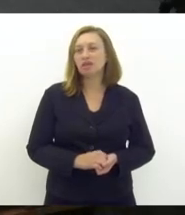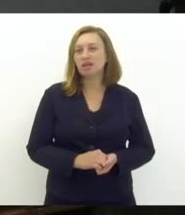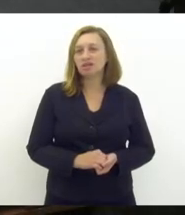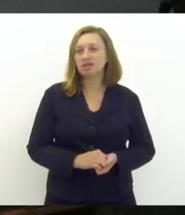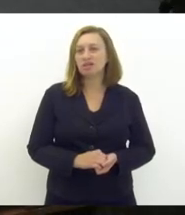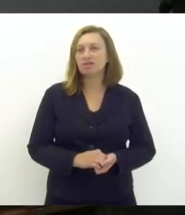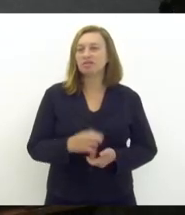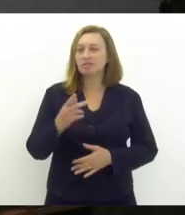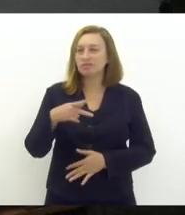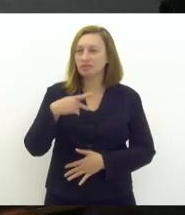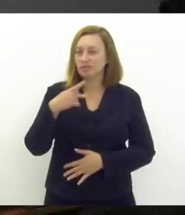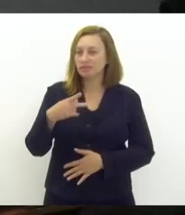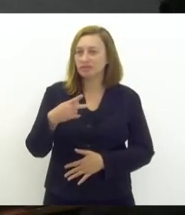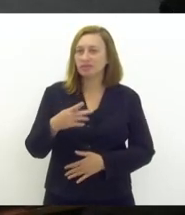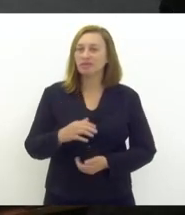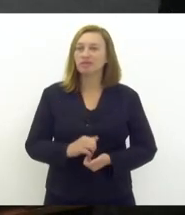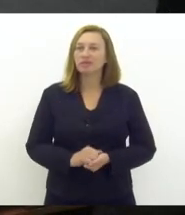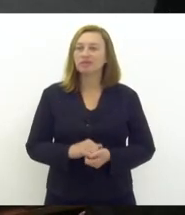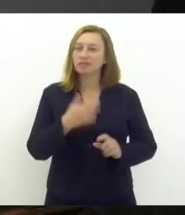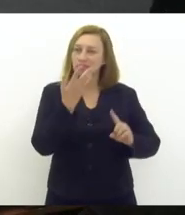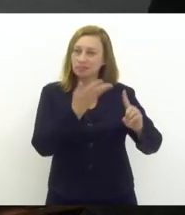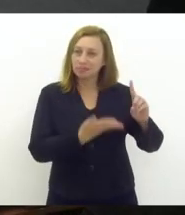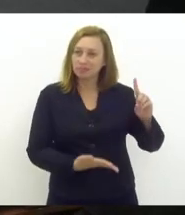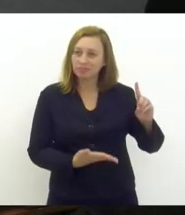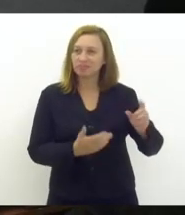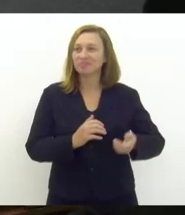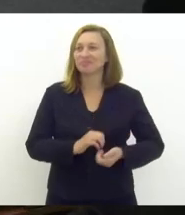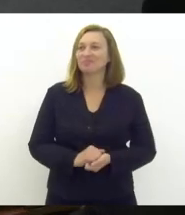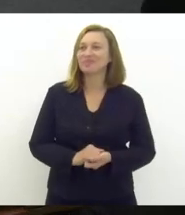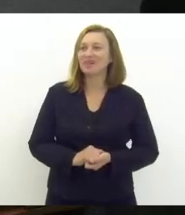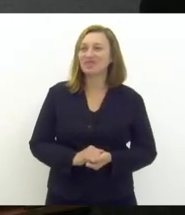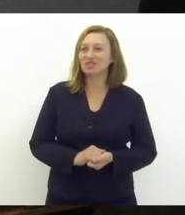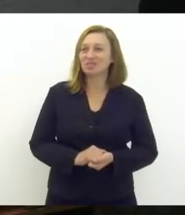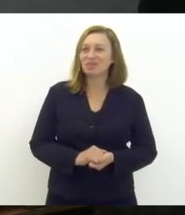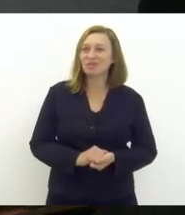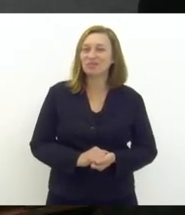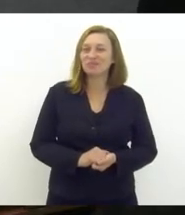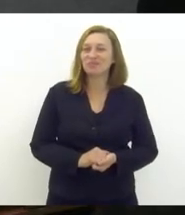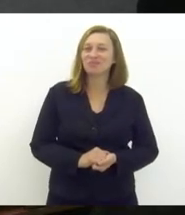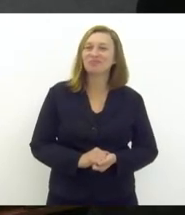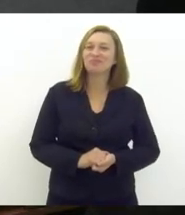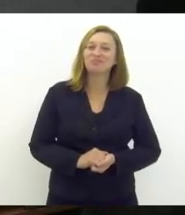com a palavra a homenageada senora Márcia Beck